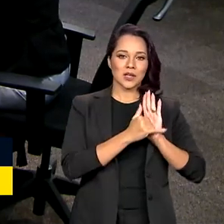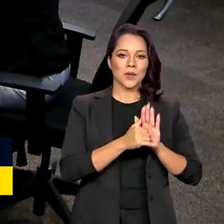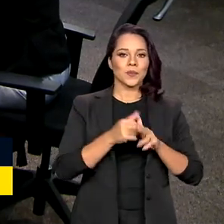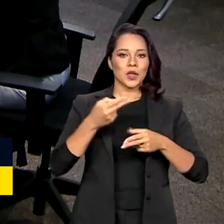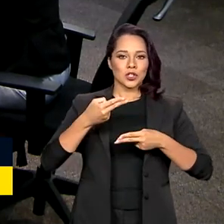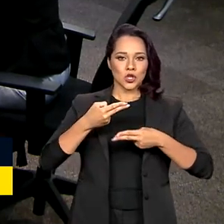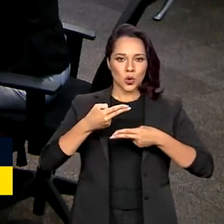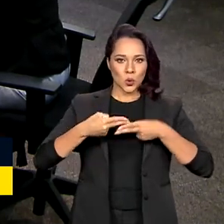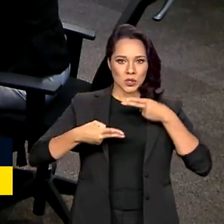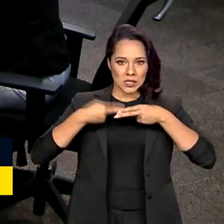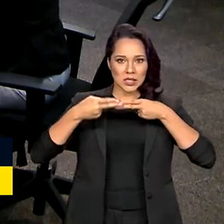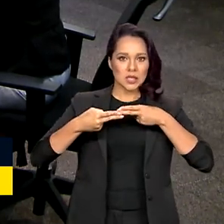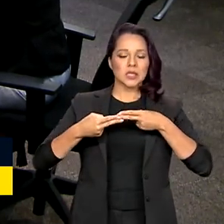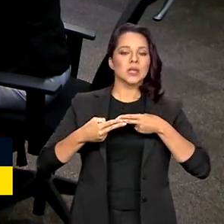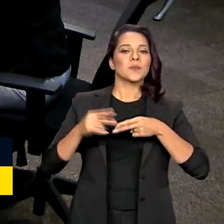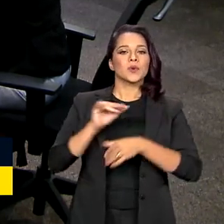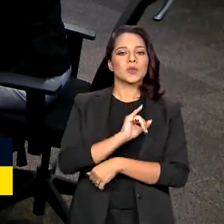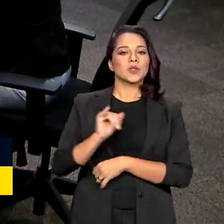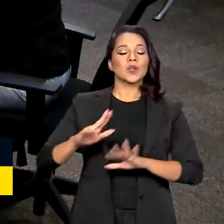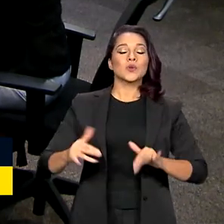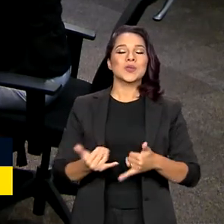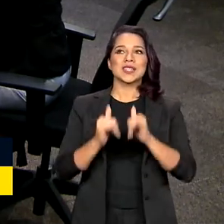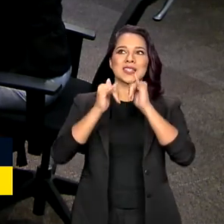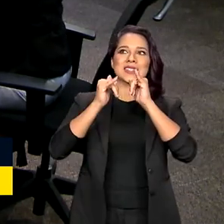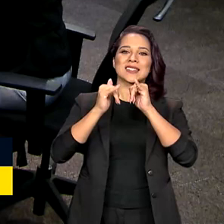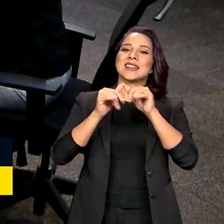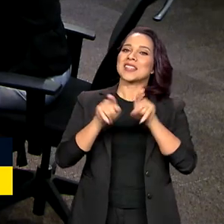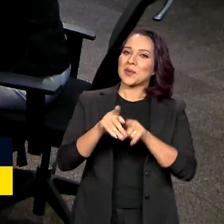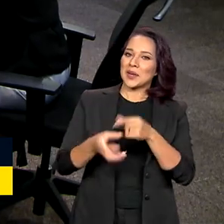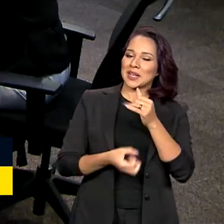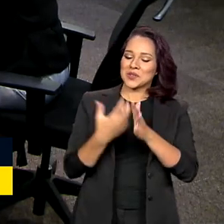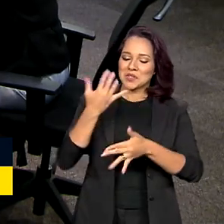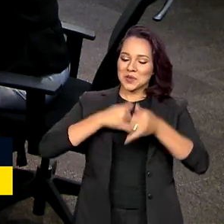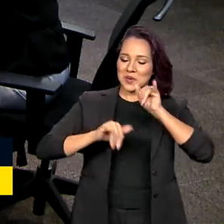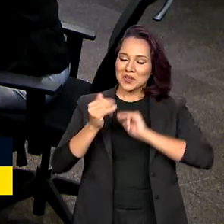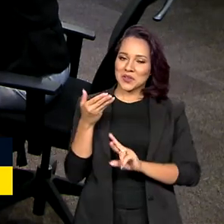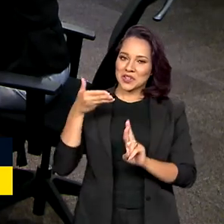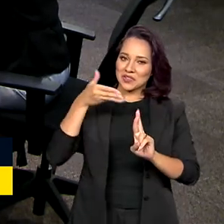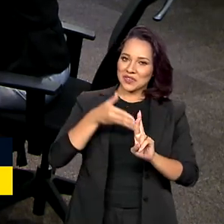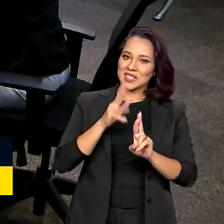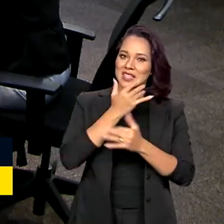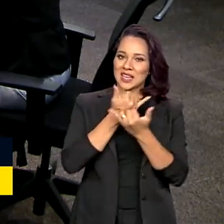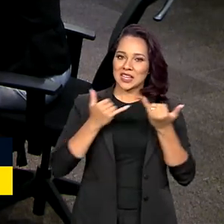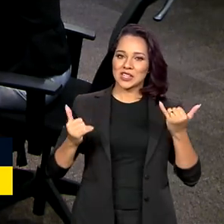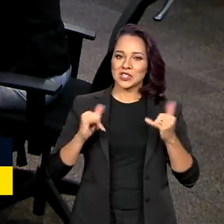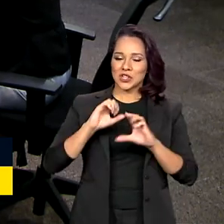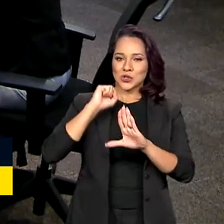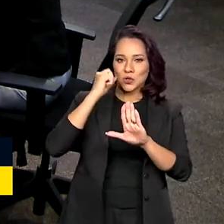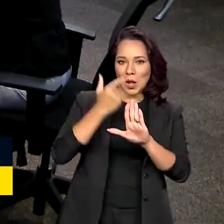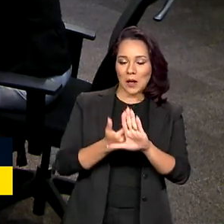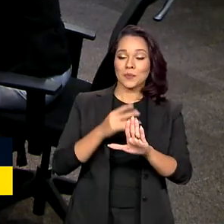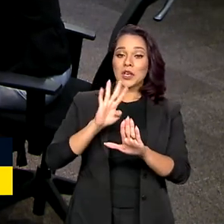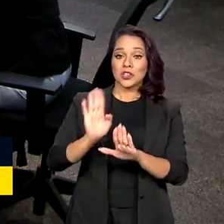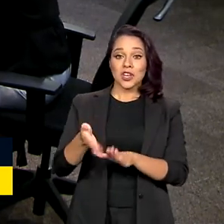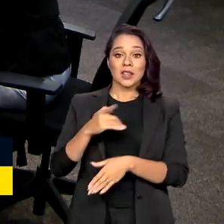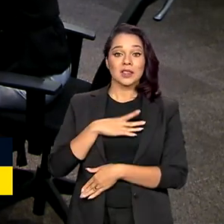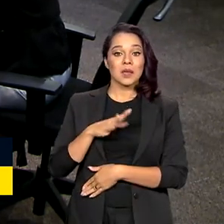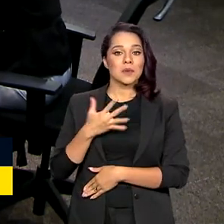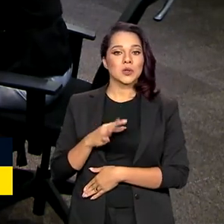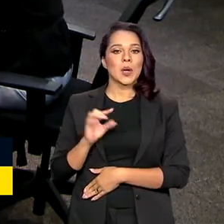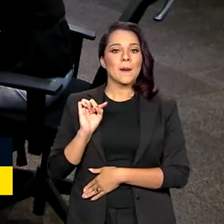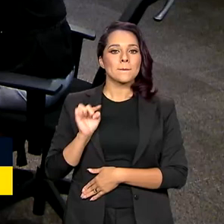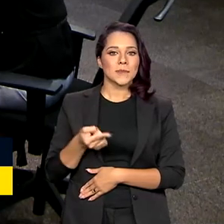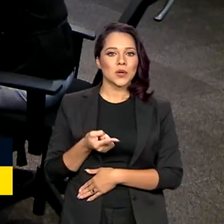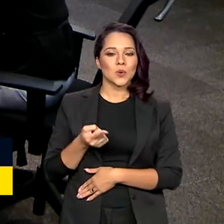usinas fotovoltaicas nos institutos federais e também a criação de laboratório de referência em energia solar. Já instalamos cerca de